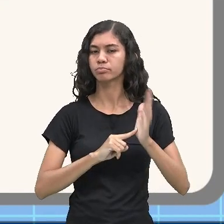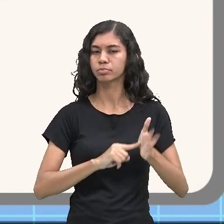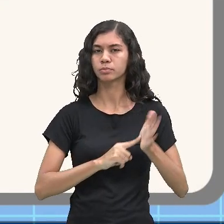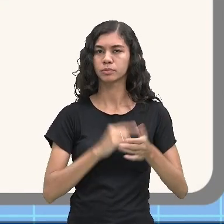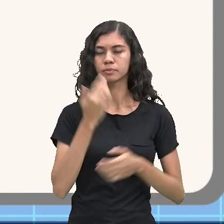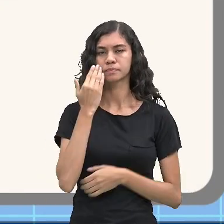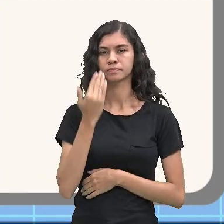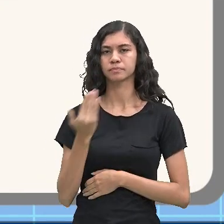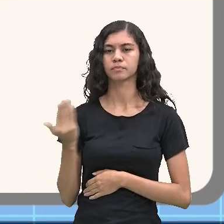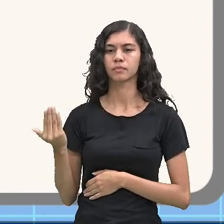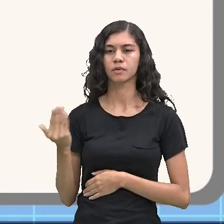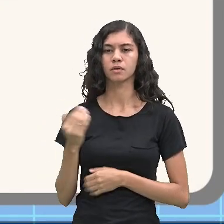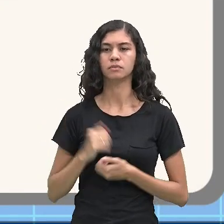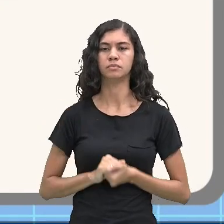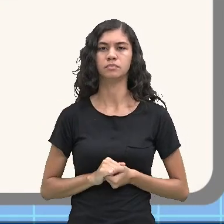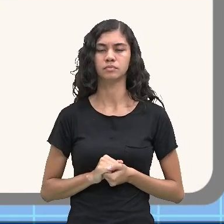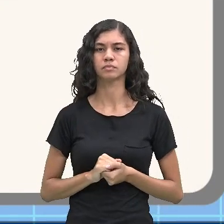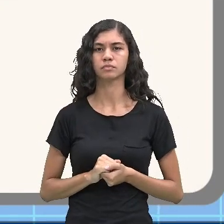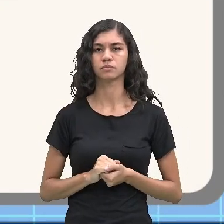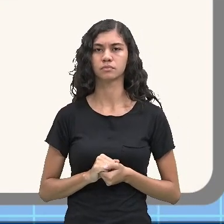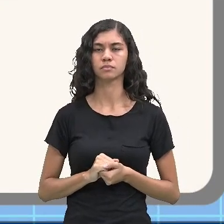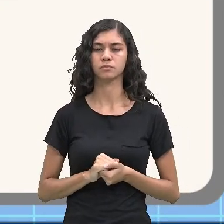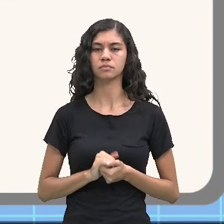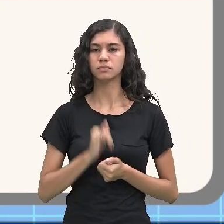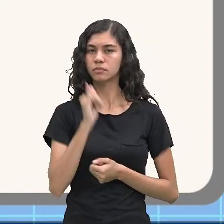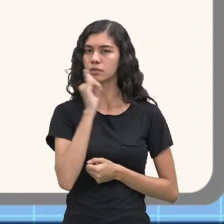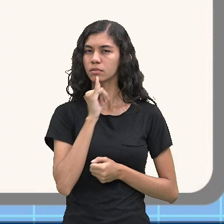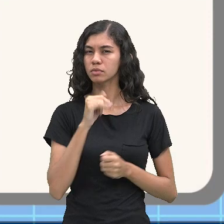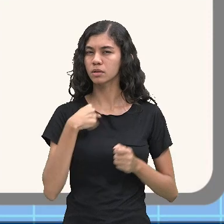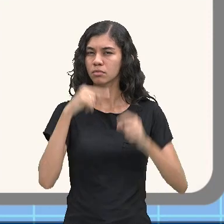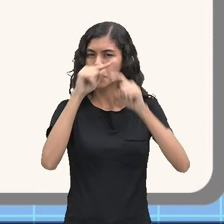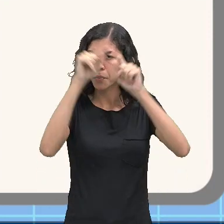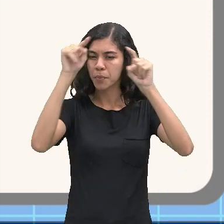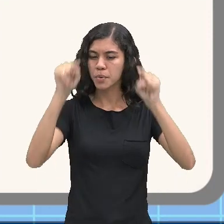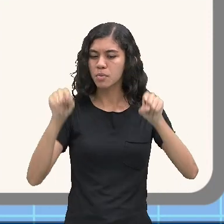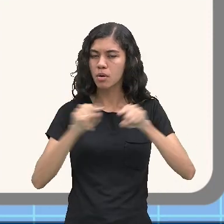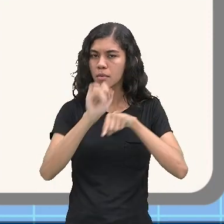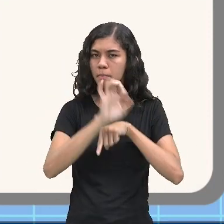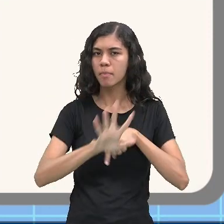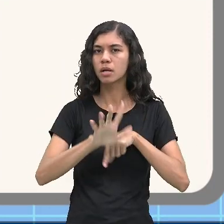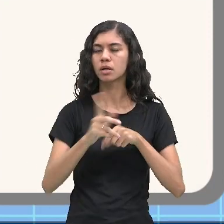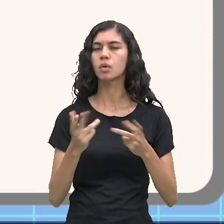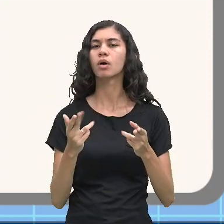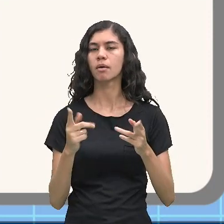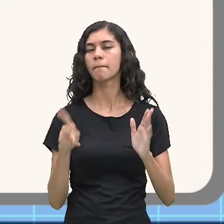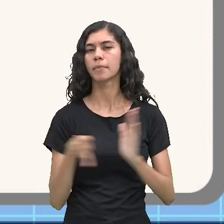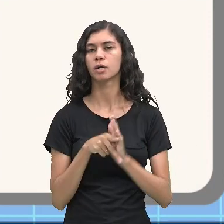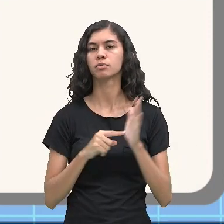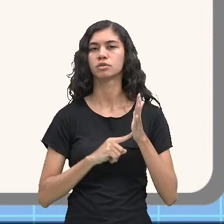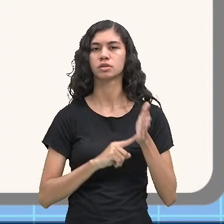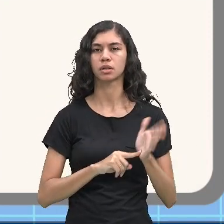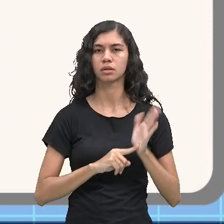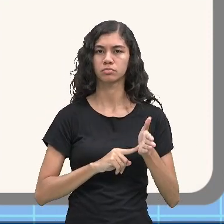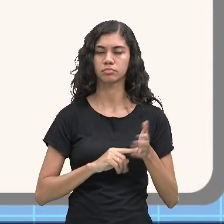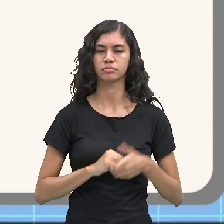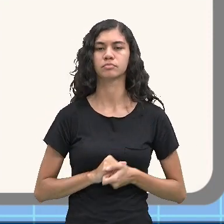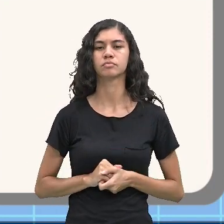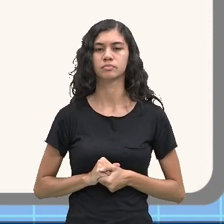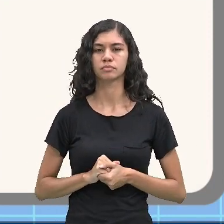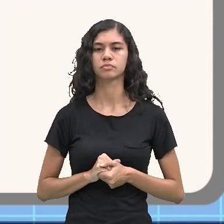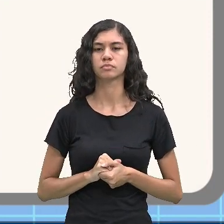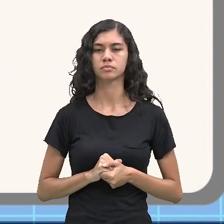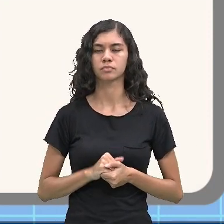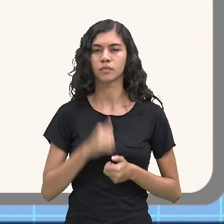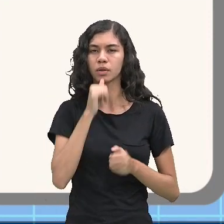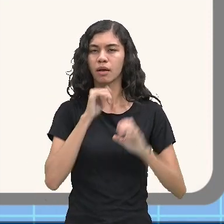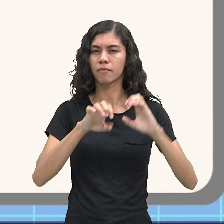Essa é a representação de um gerador. Quando você vê algo desse tipo aqui num circuito, você já sabe que é um gerador. Aqui nós temos a força